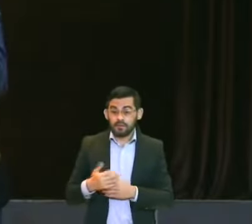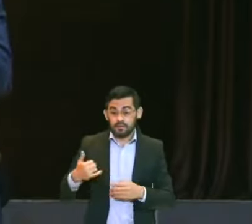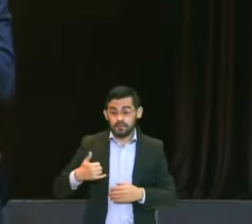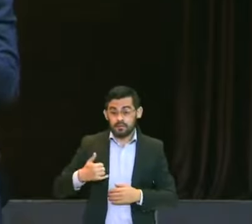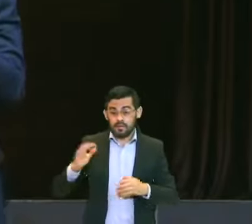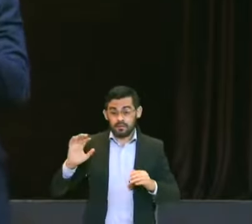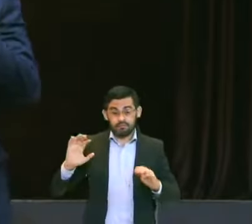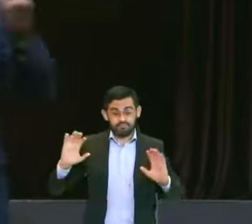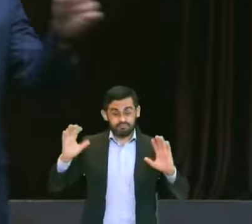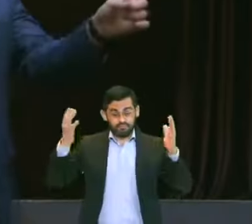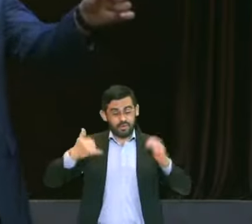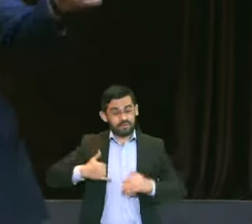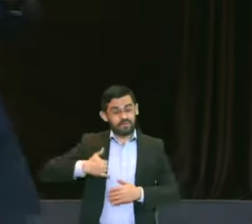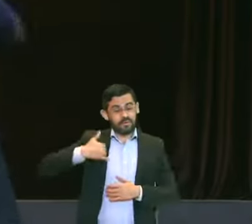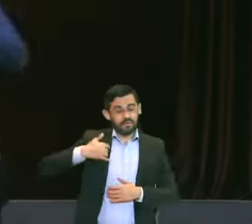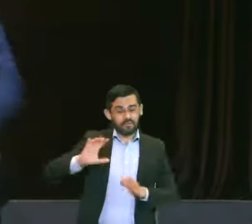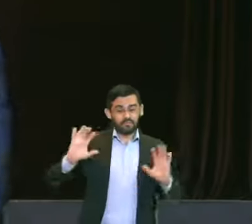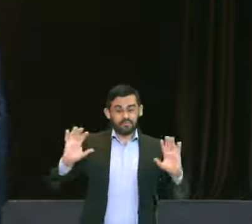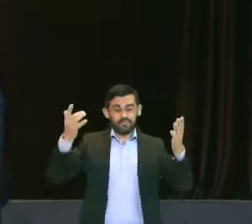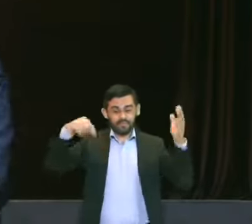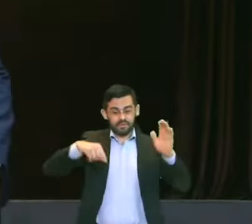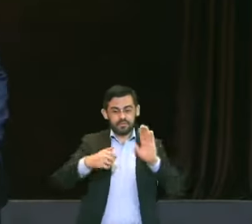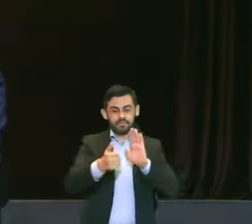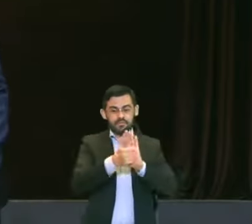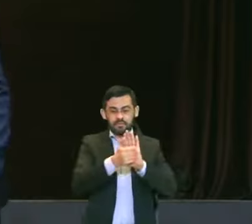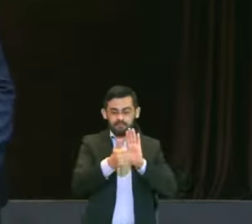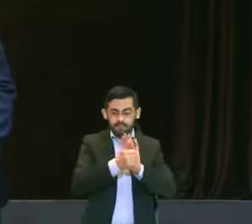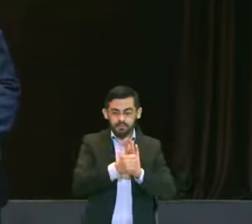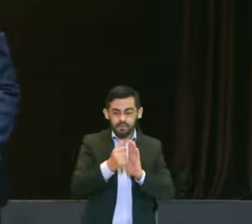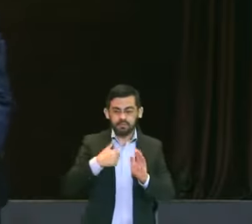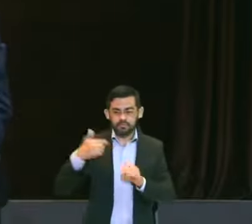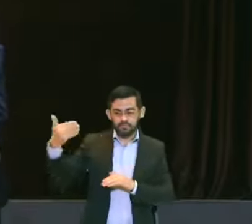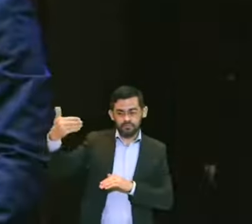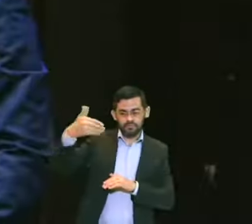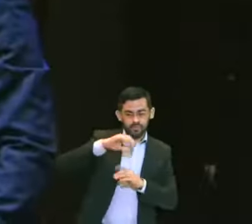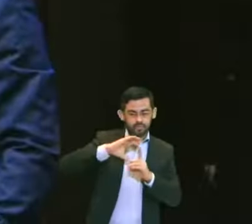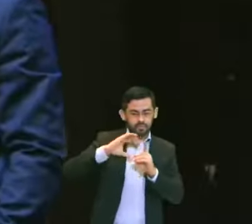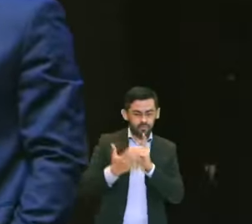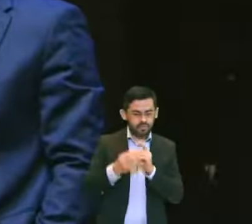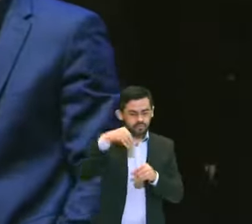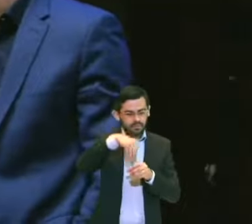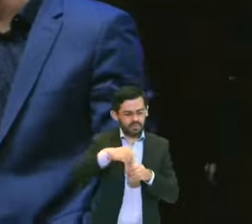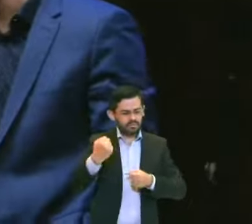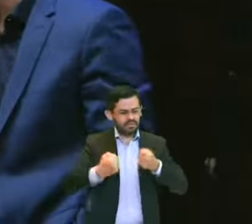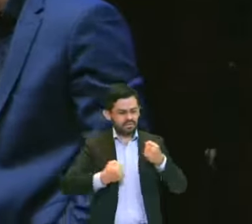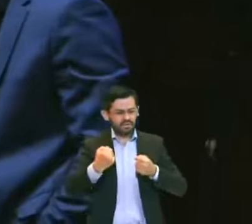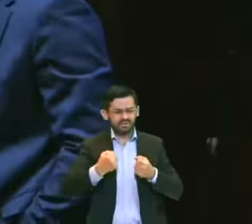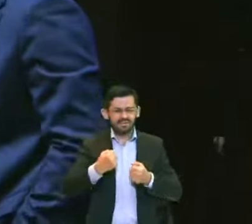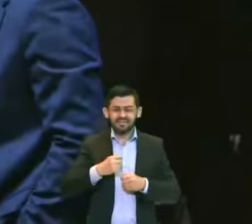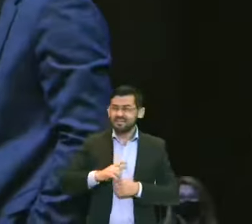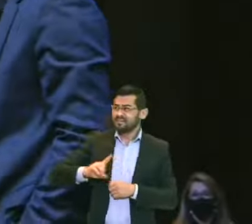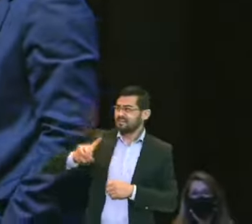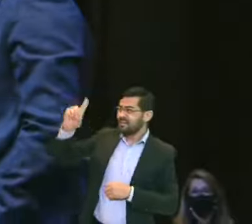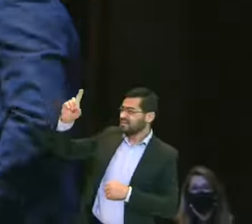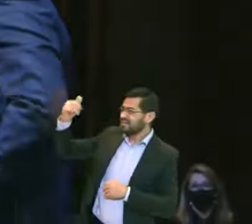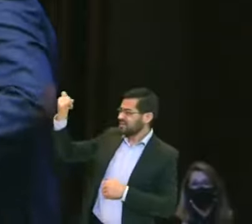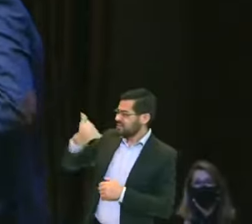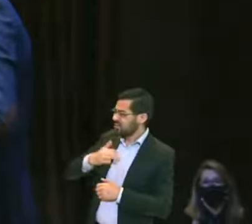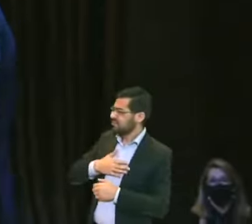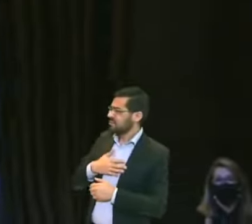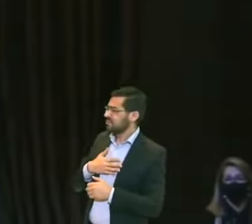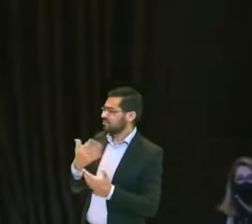igreja. Eu estava vindo aqui para o culto. E entrei no carro e falei: Deus, o Senhor tem falado de uma grande